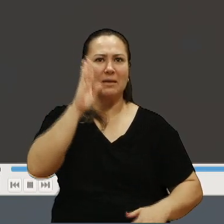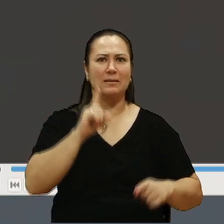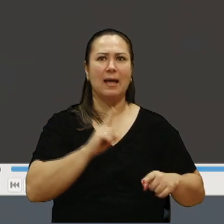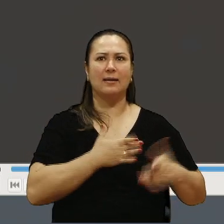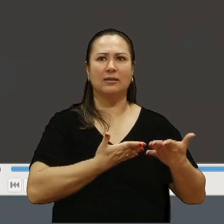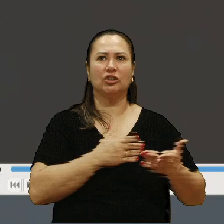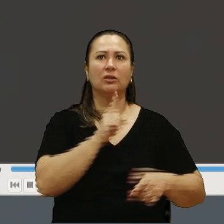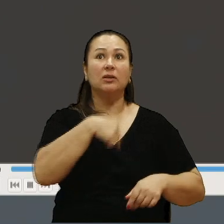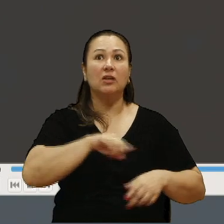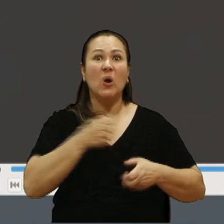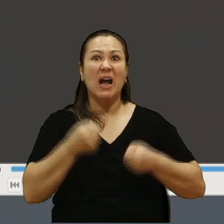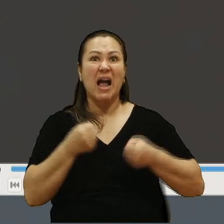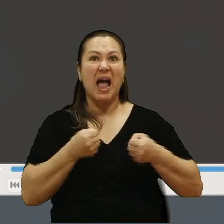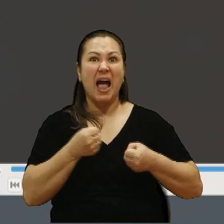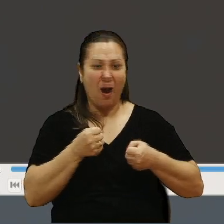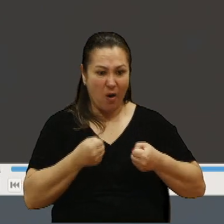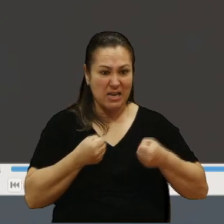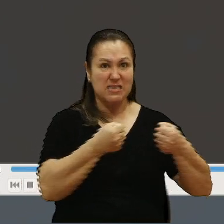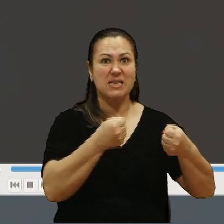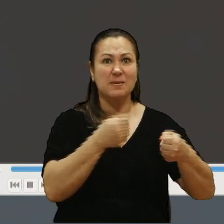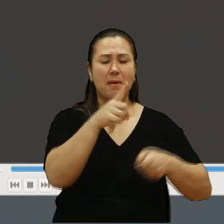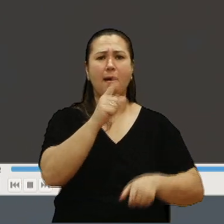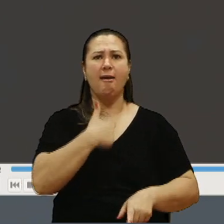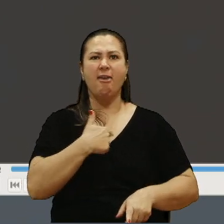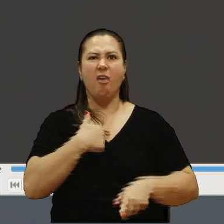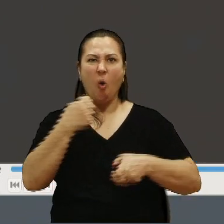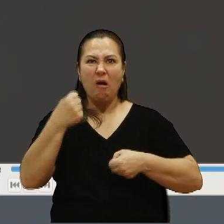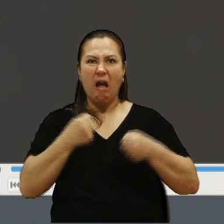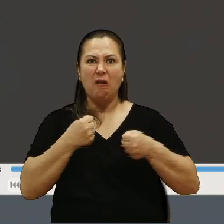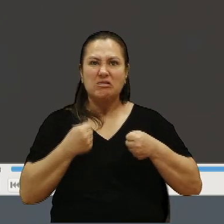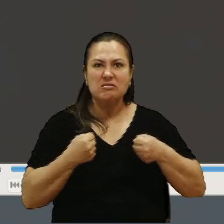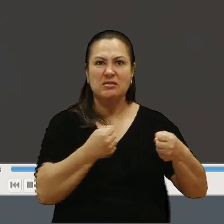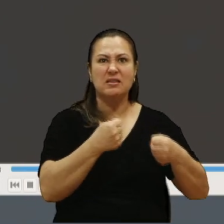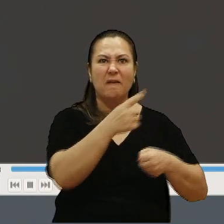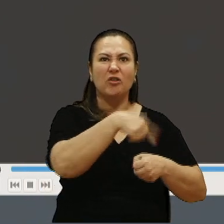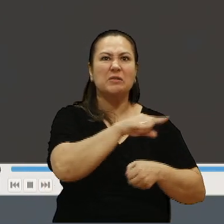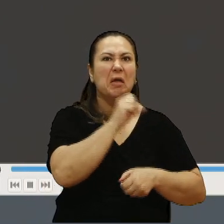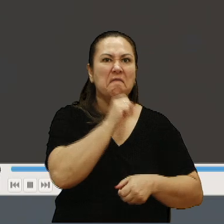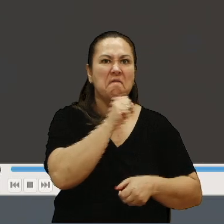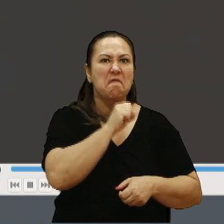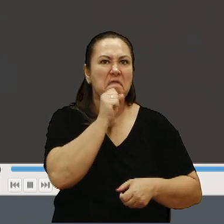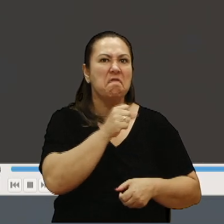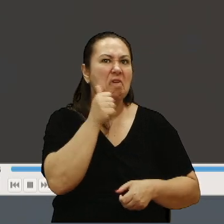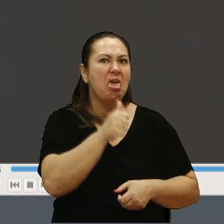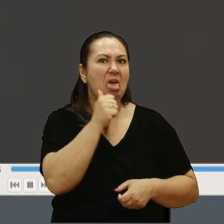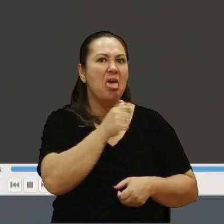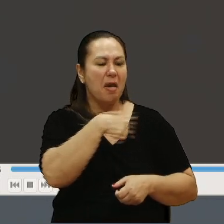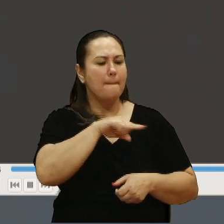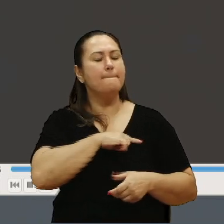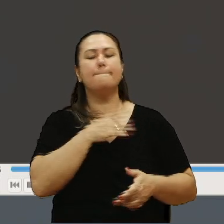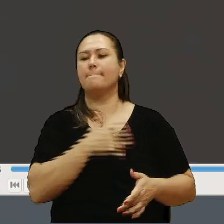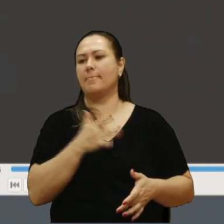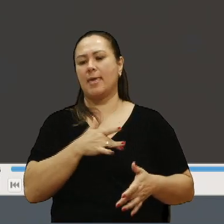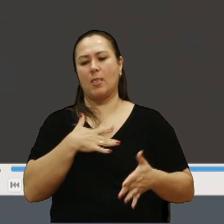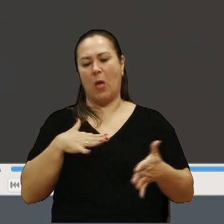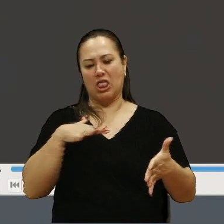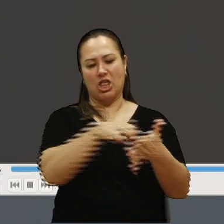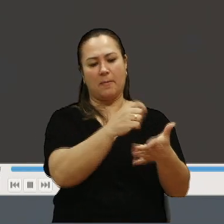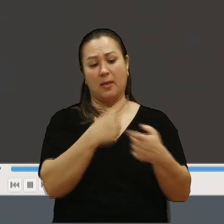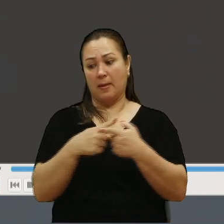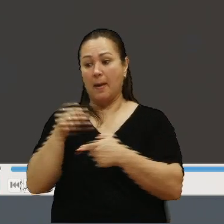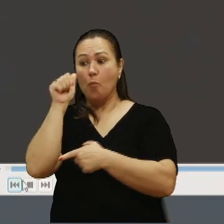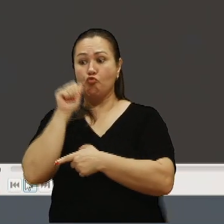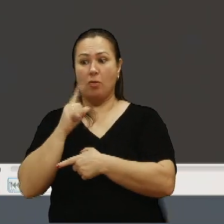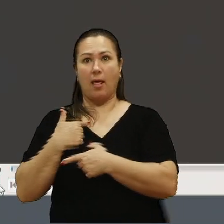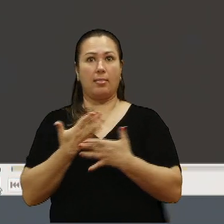em cima de vocês? Era meu! Era eu que joguei meu carro em cima de vocês, suas velhas. Pena que não atropelei, porque a minha mulher não deixou. Era